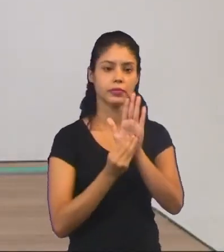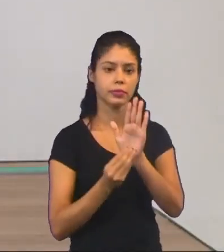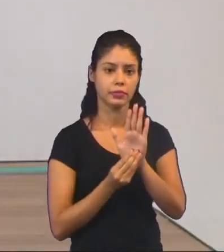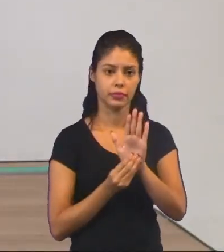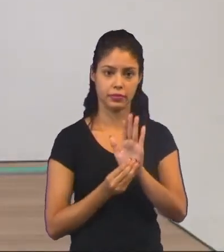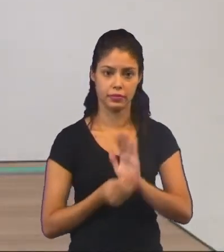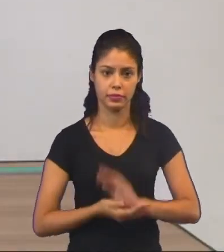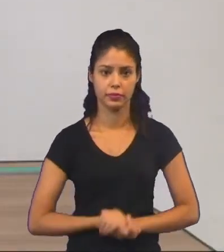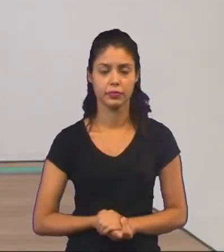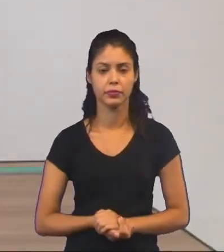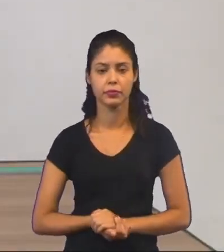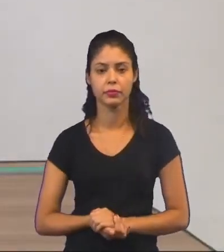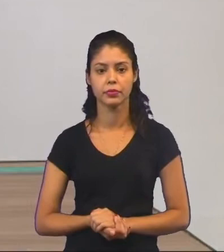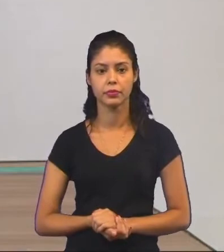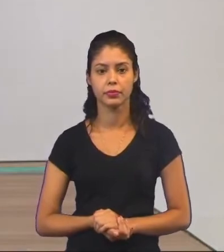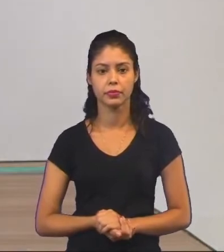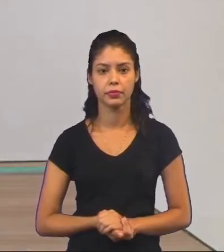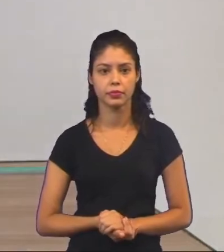ingredientes.